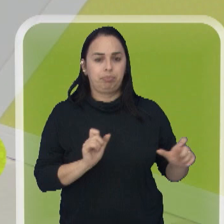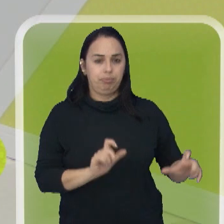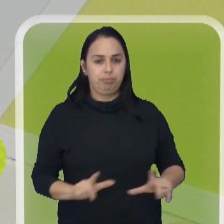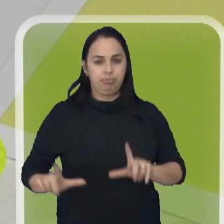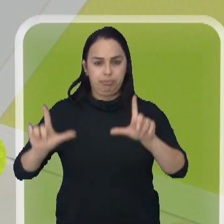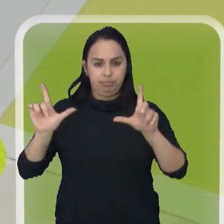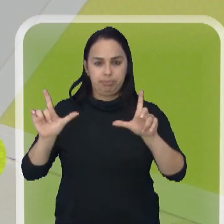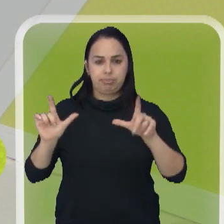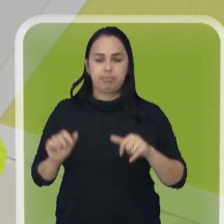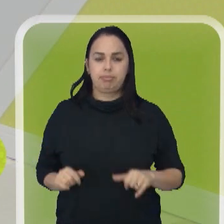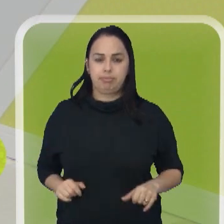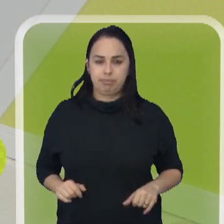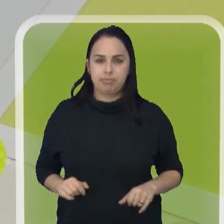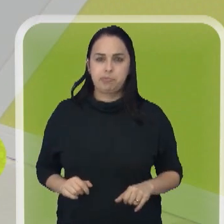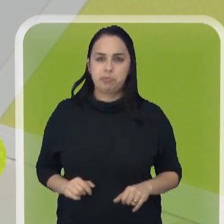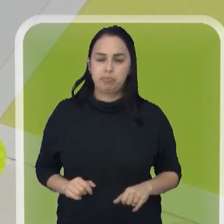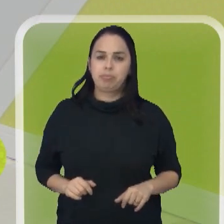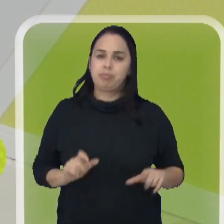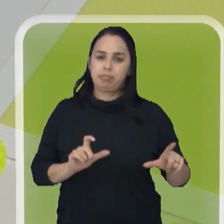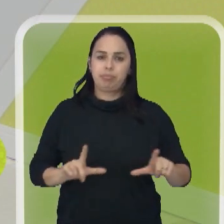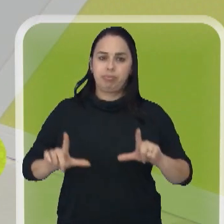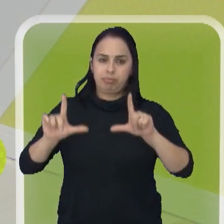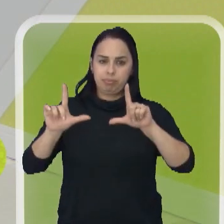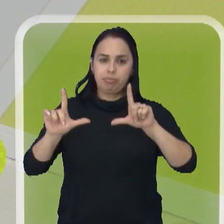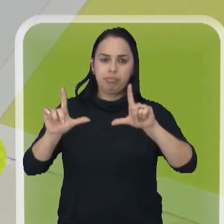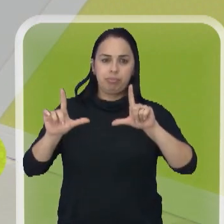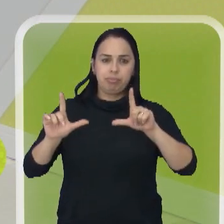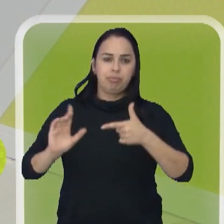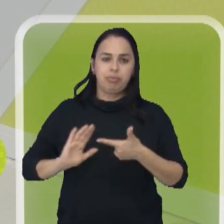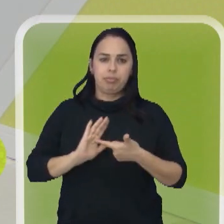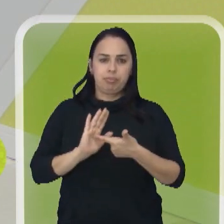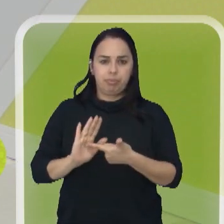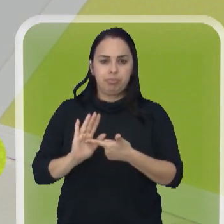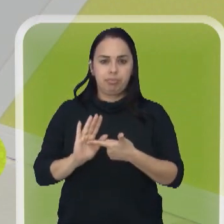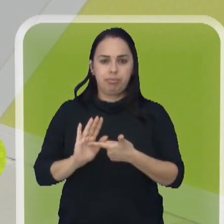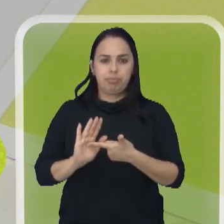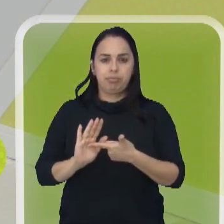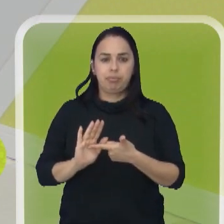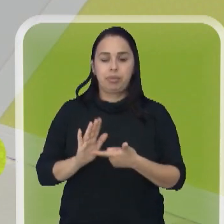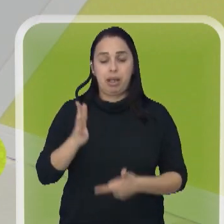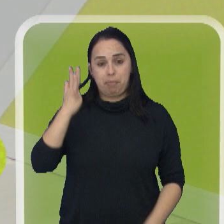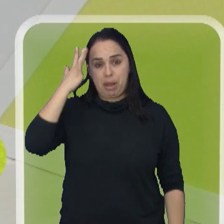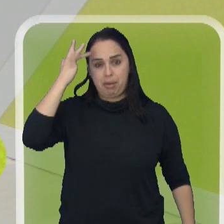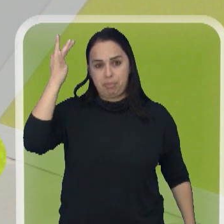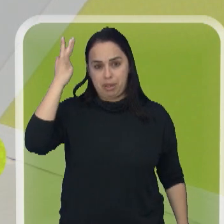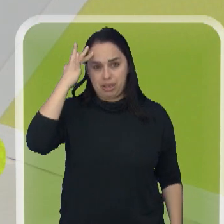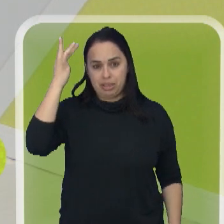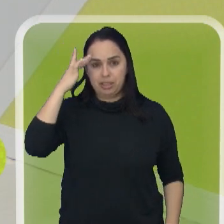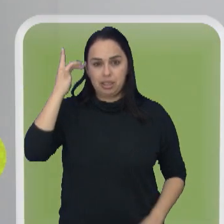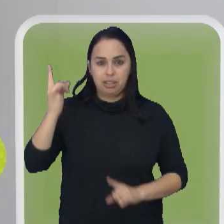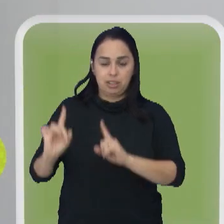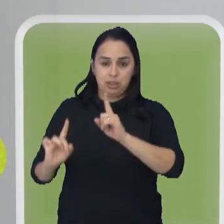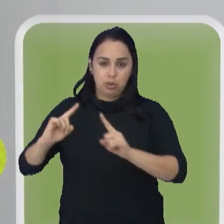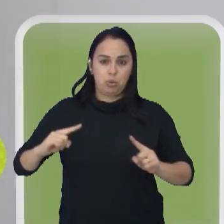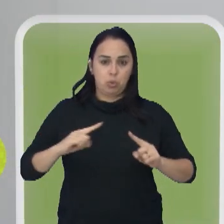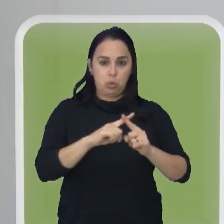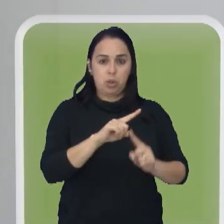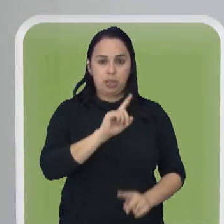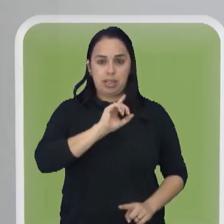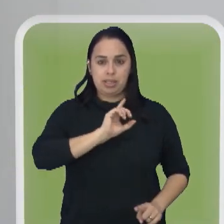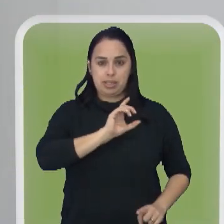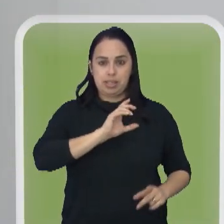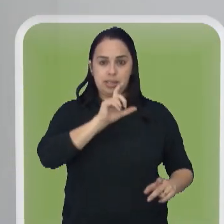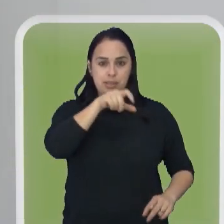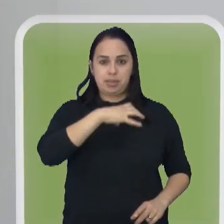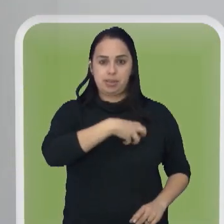gentileza, a tabela que mostra aí as semifinais. Amanhã, então, Grêmio Prudente São José, 4 da tarde, domingo,